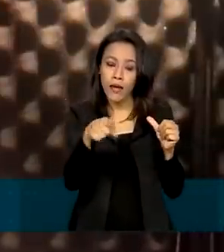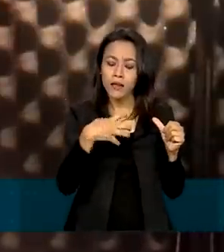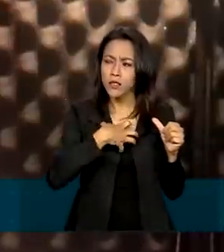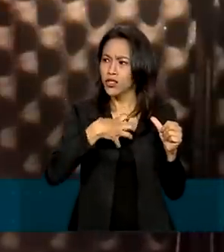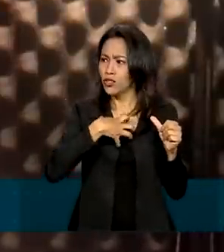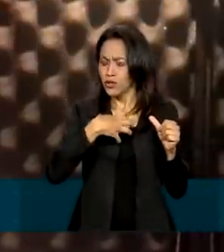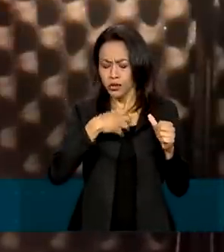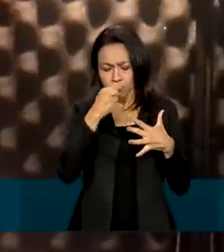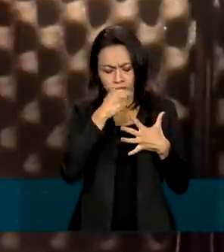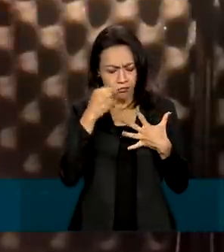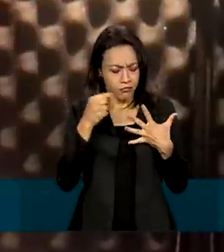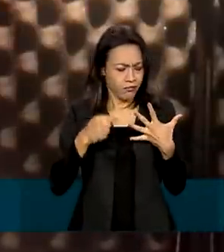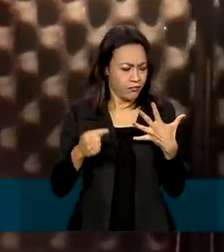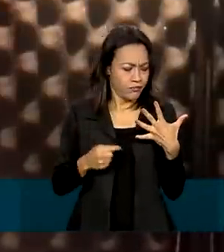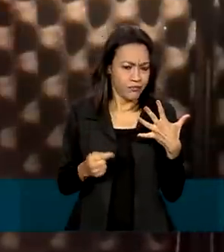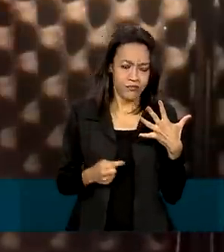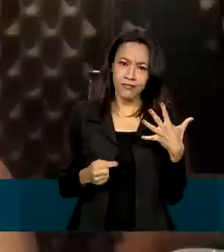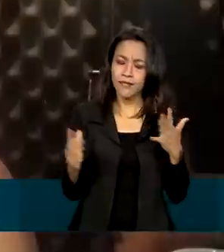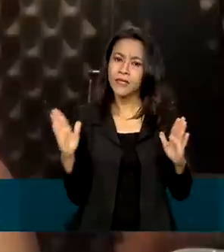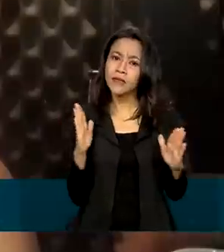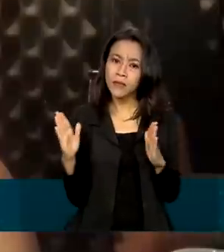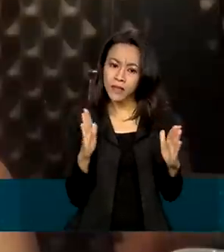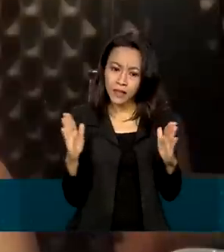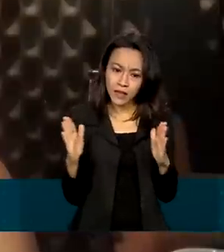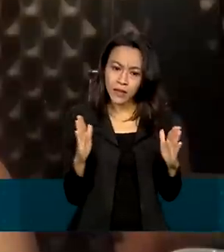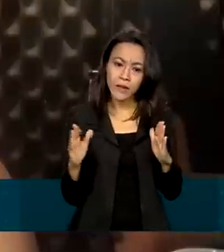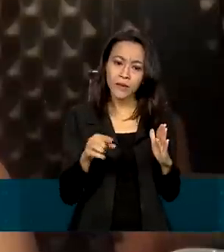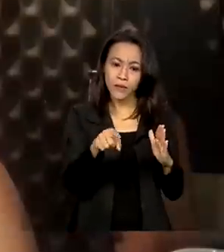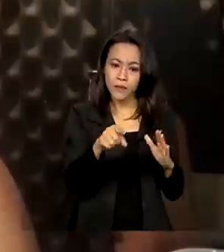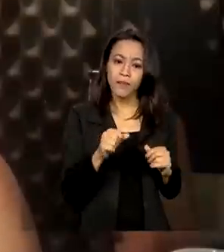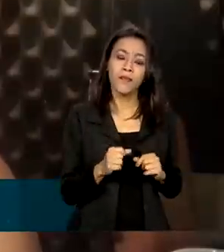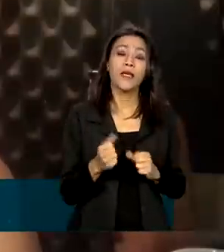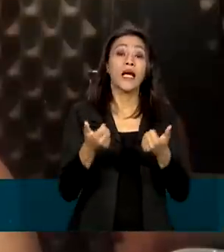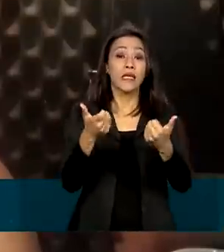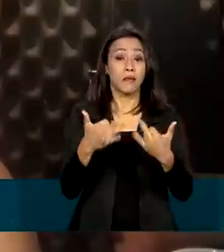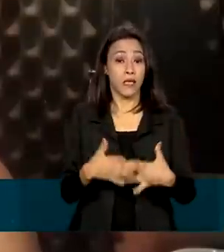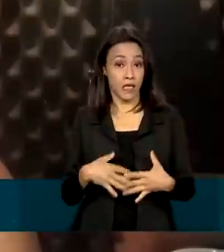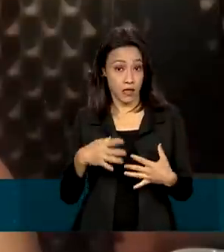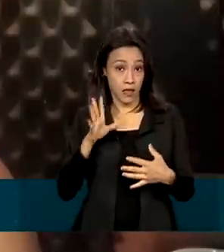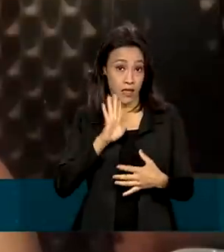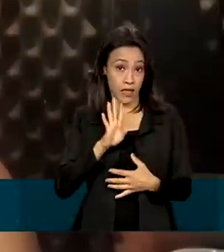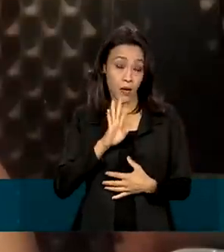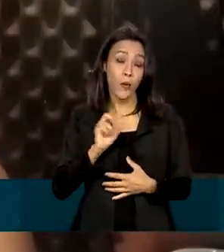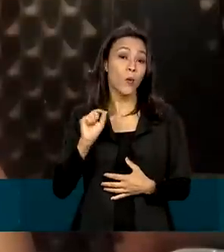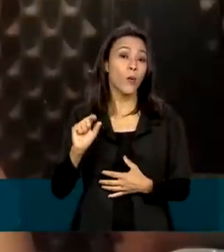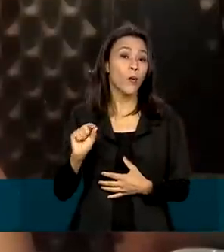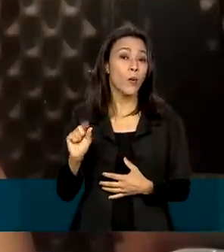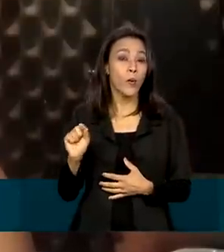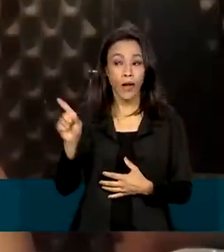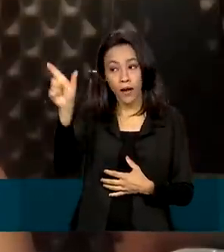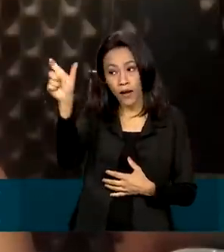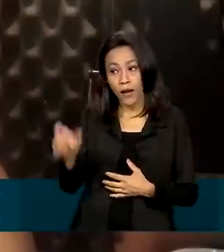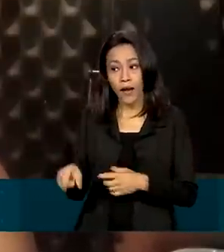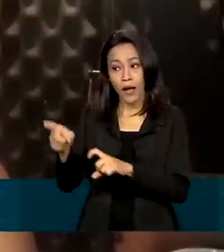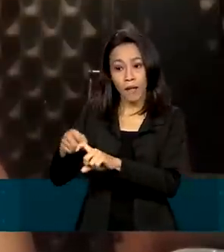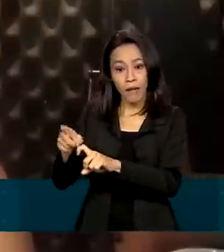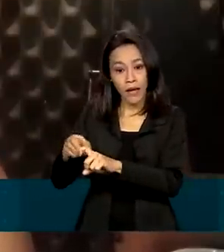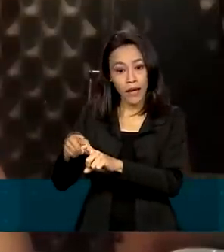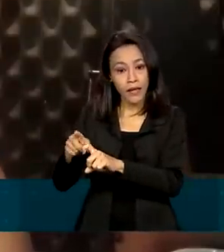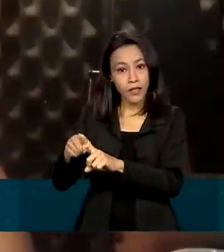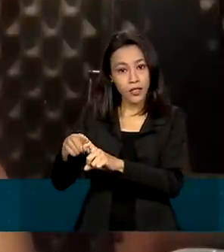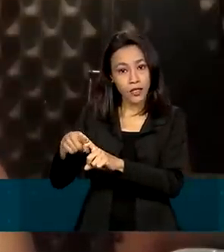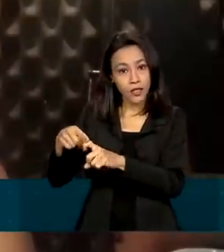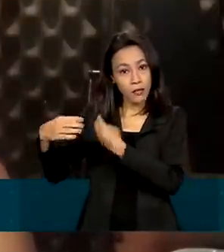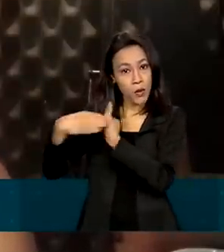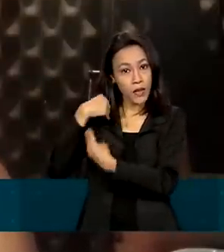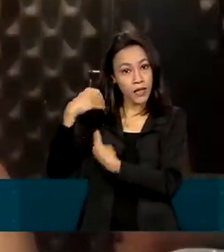as alterações próprias da fase. Um caminho bem legal foi a médica ter me indicado um